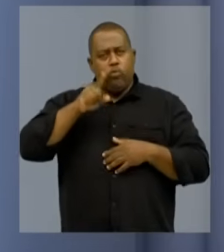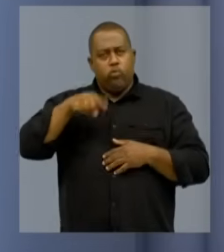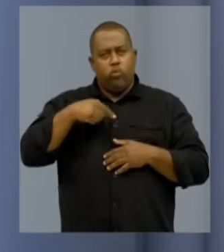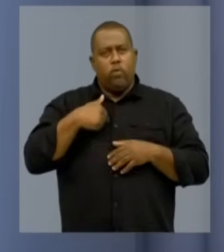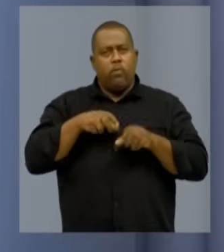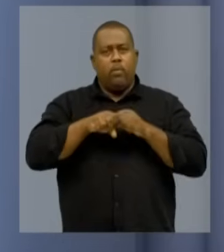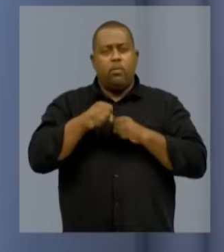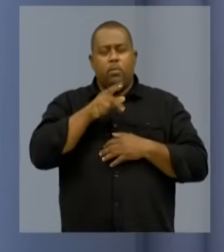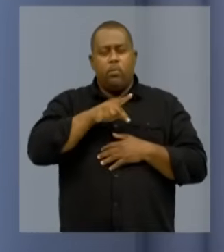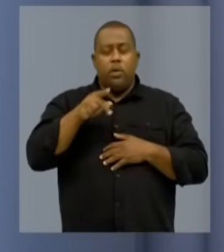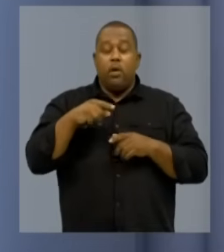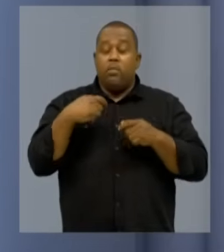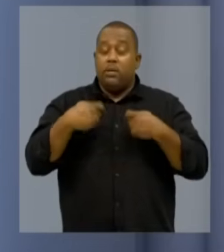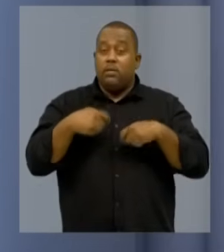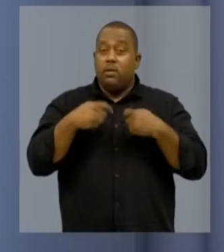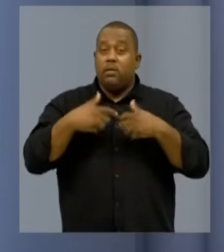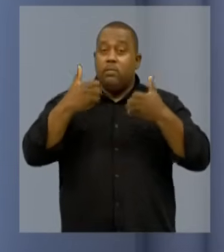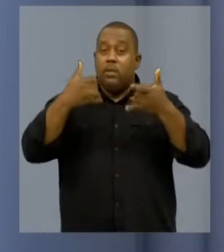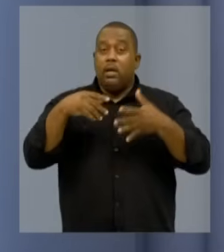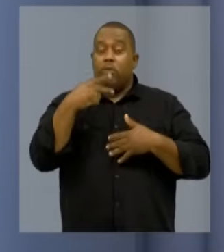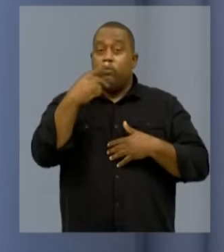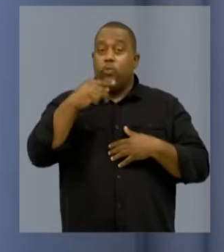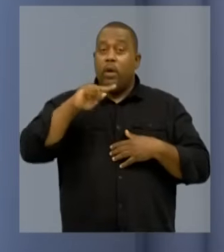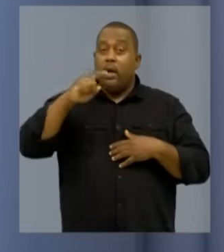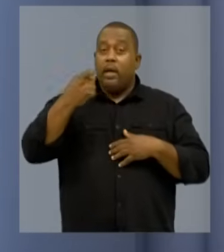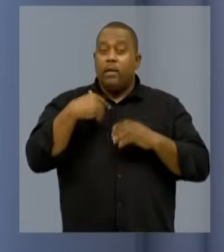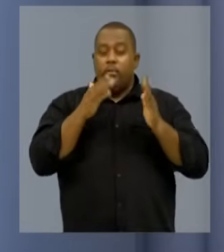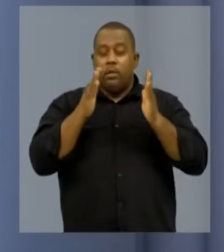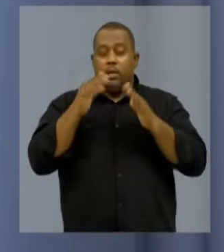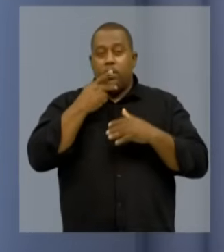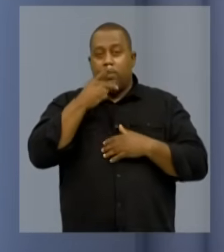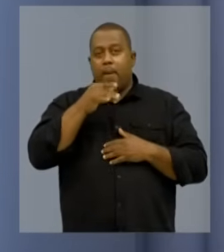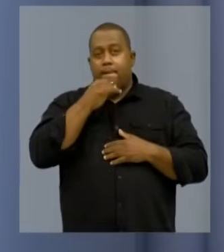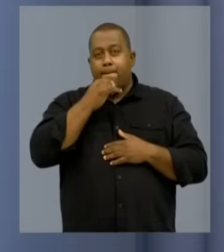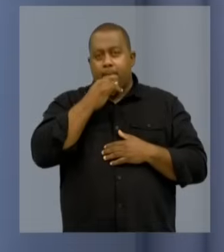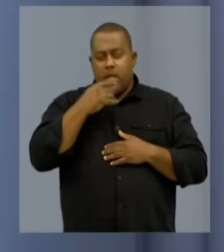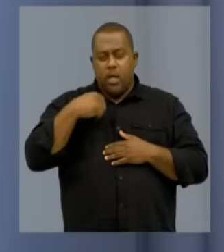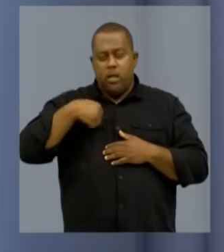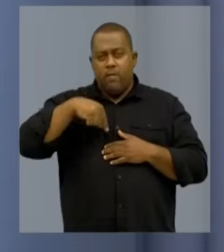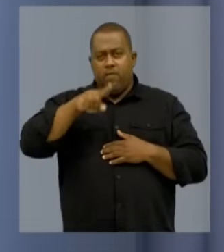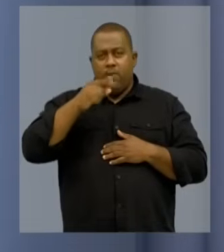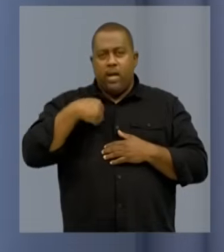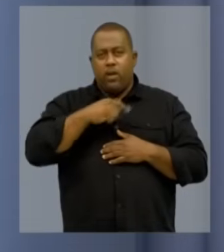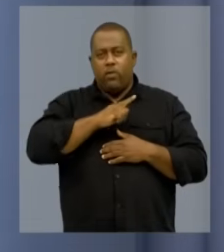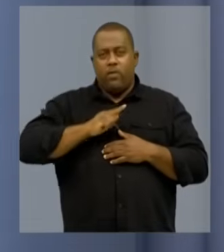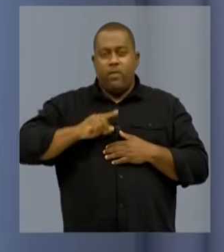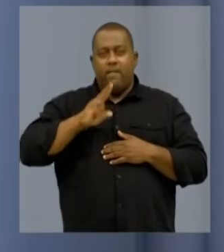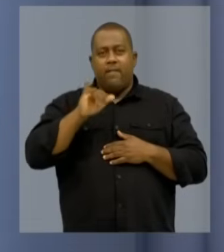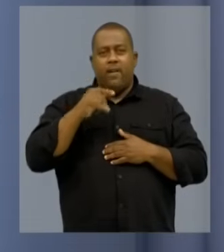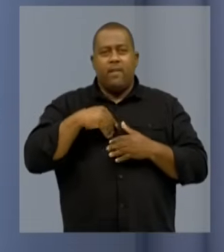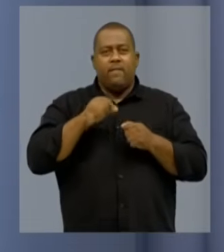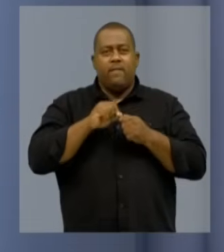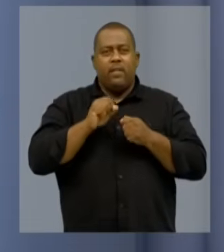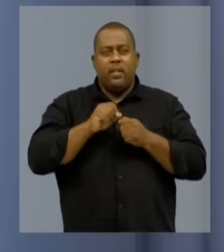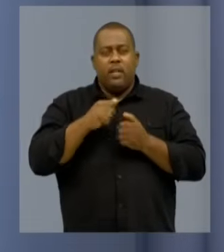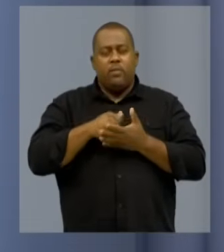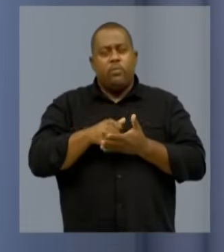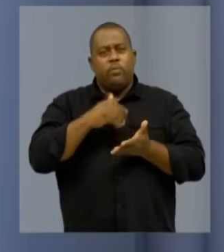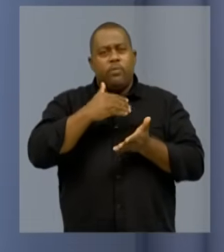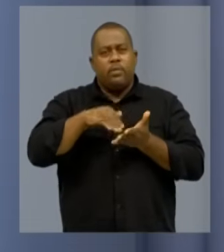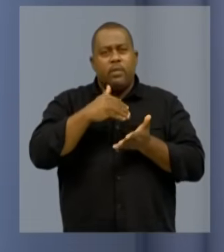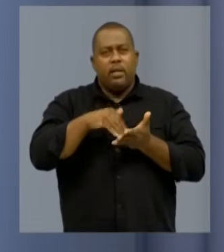mas que o senhor deve explicação sobre sua gestão. O senhor tem dito, por exemplo, que se for governador, vai fazer um